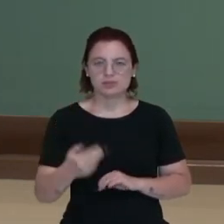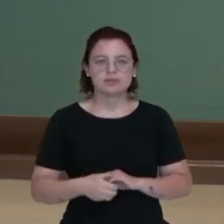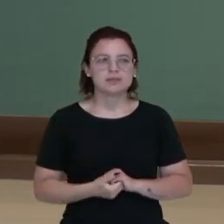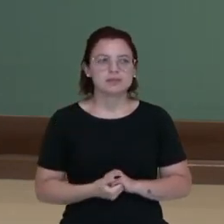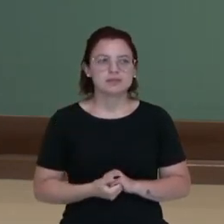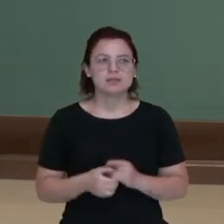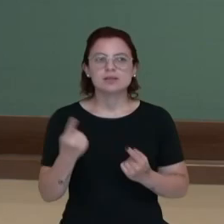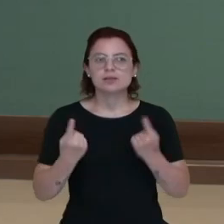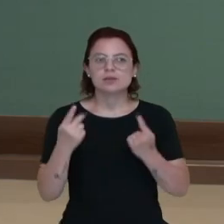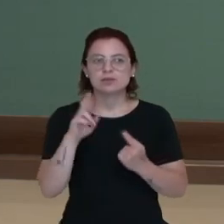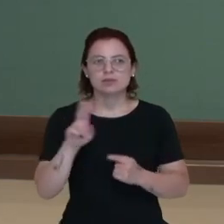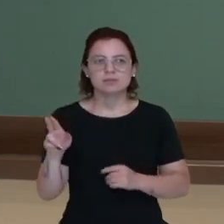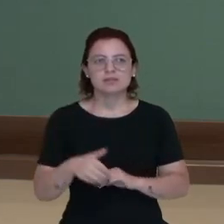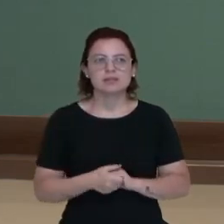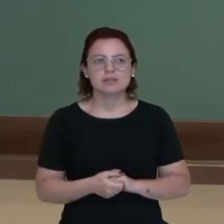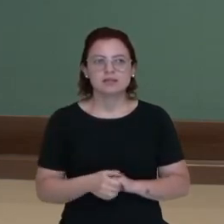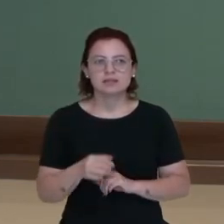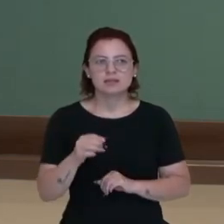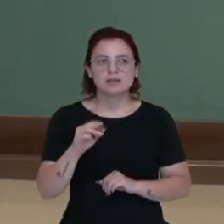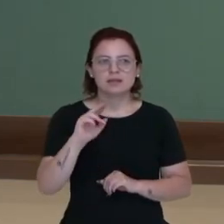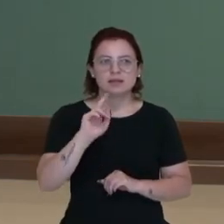professor? Bom, o nome é isso aqui, ó.